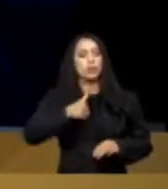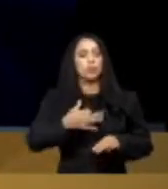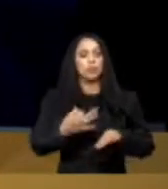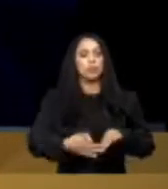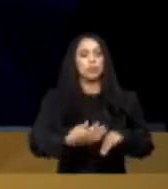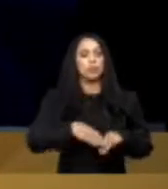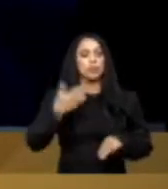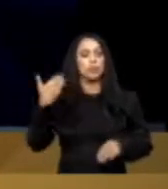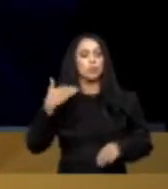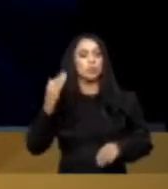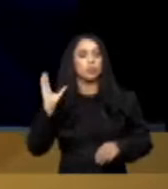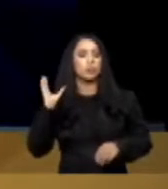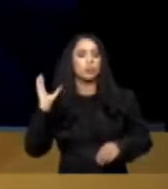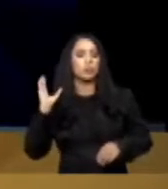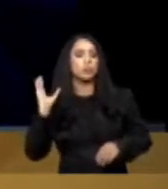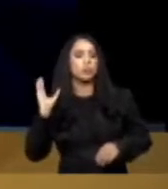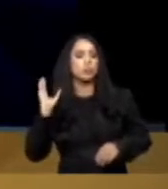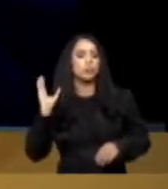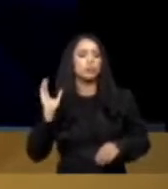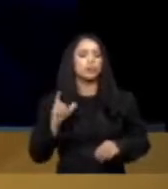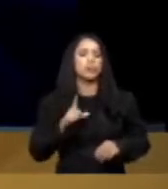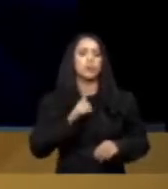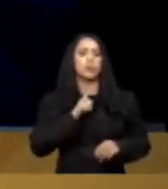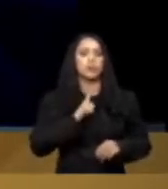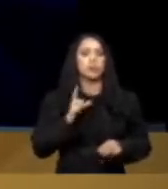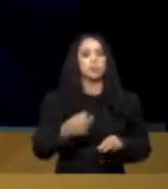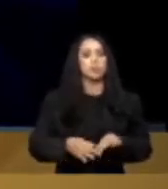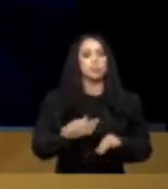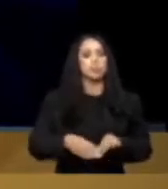Carmen Lúcia e Rosa Weber, excelentíssimos senhores ministros,